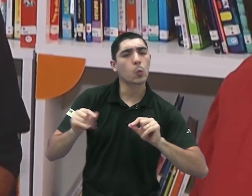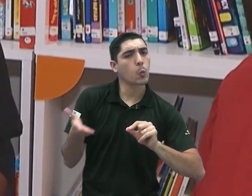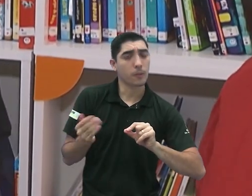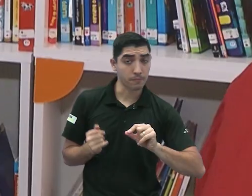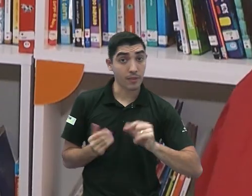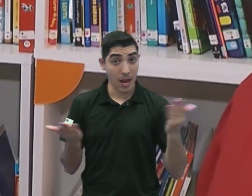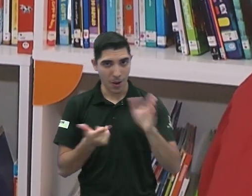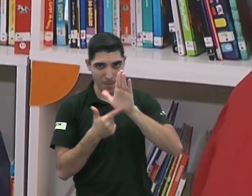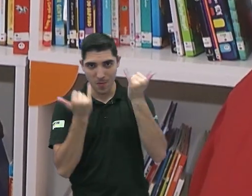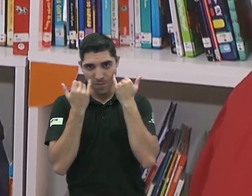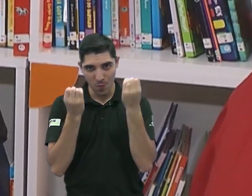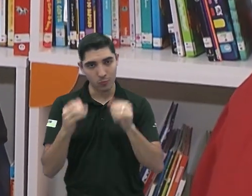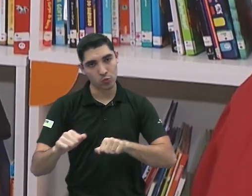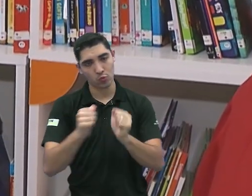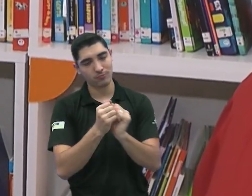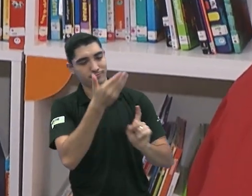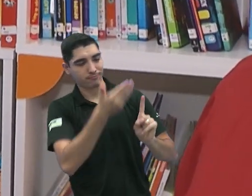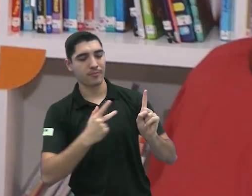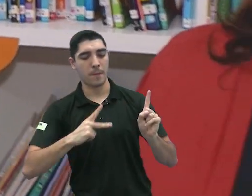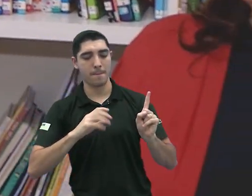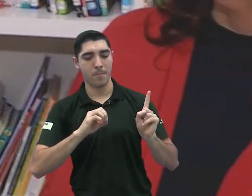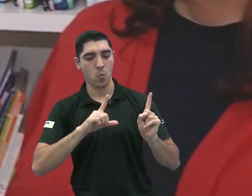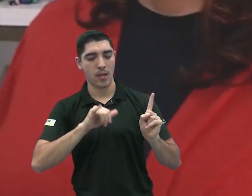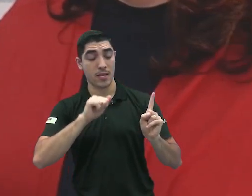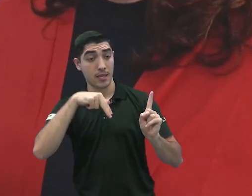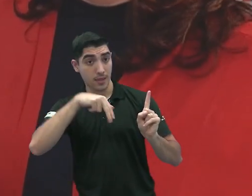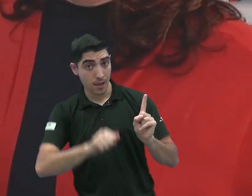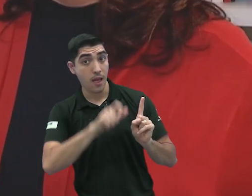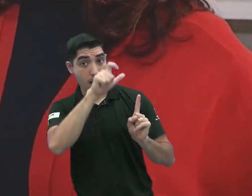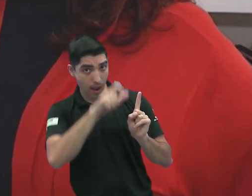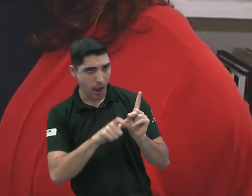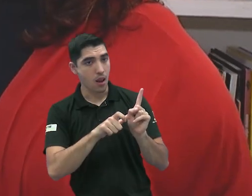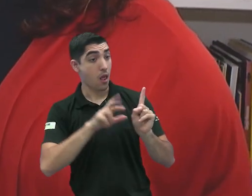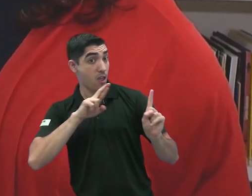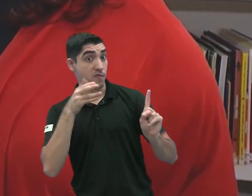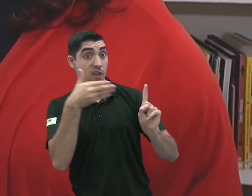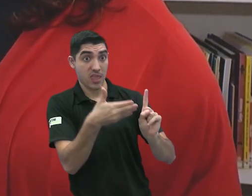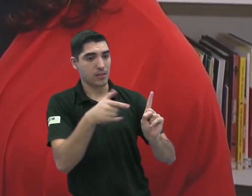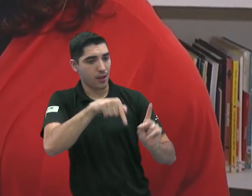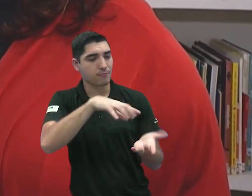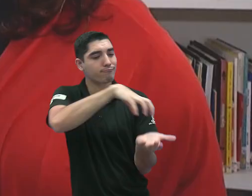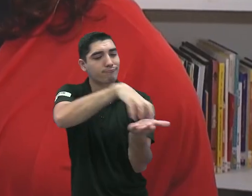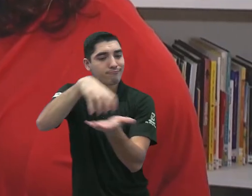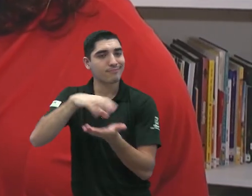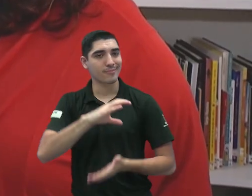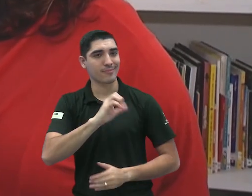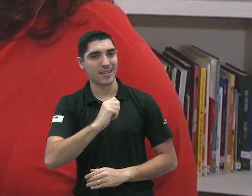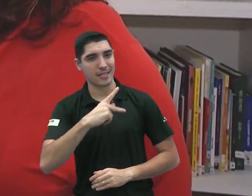saber mais informações, a gente vai conversar com a Poliana Fraga, que ela é a referência técnica aqui dos CAPS de São José dos